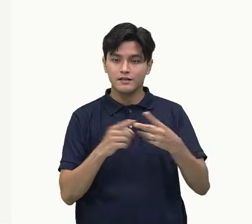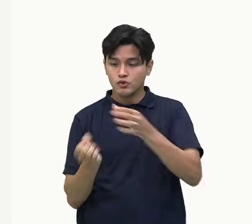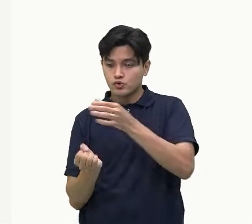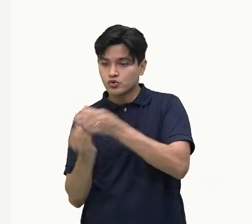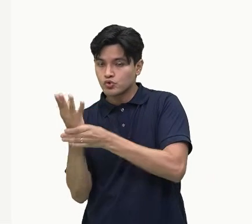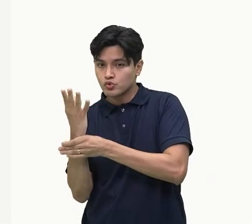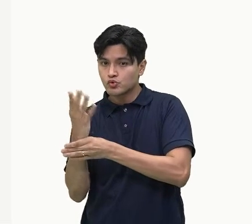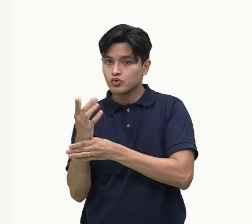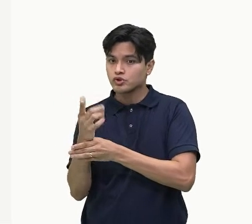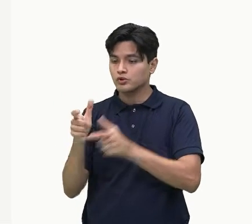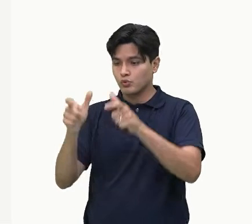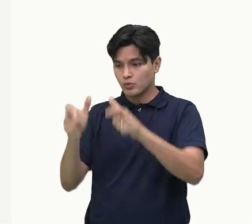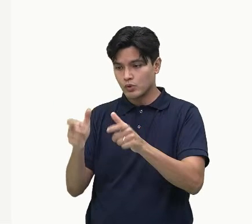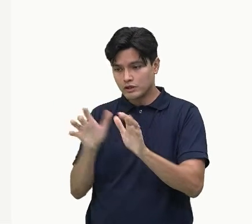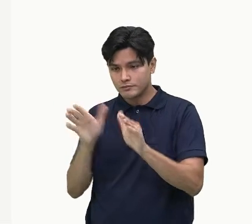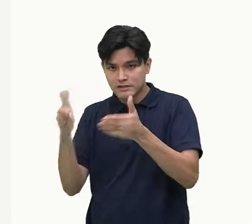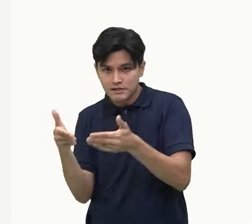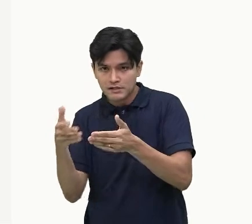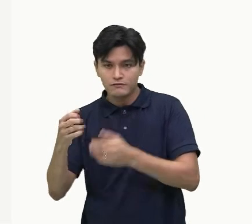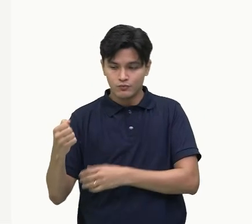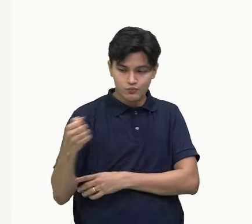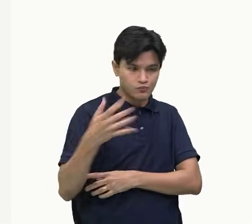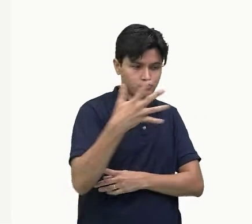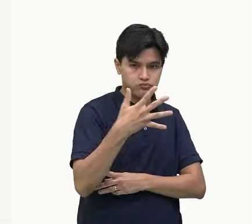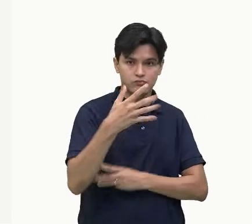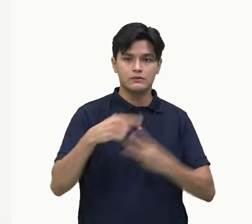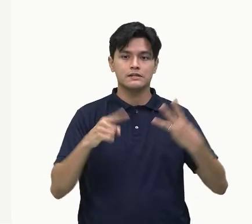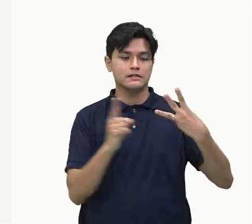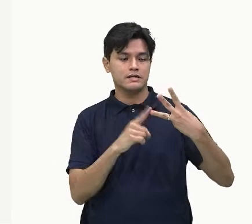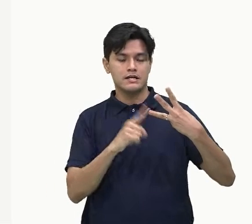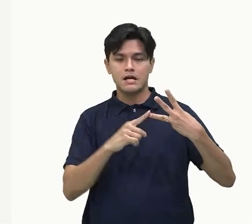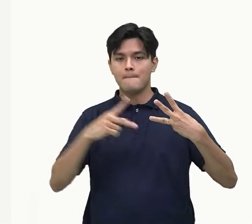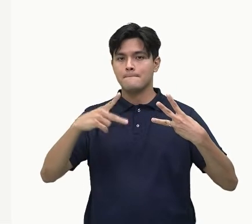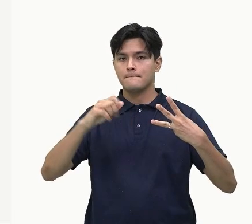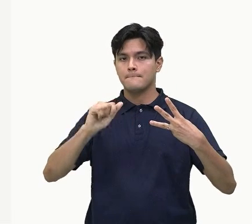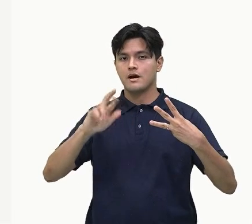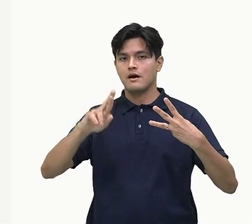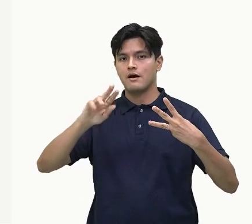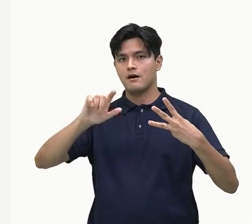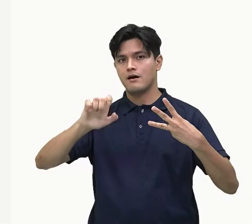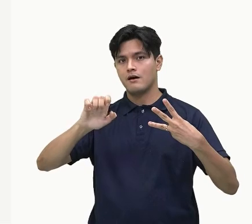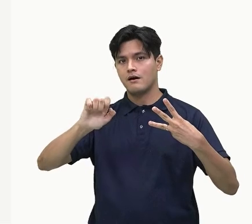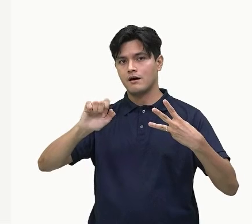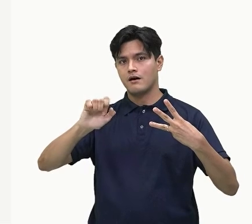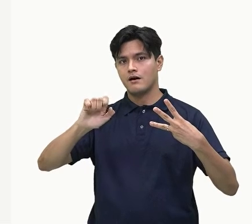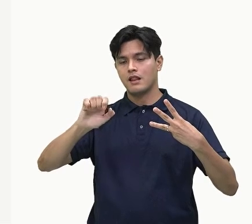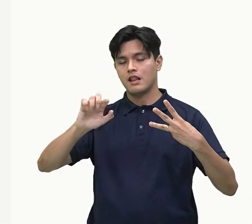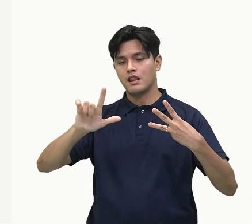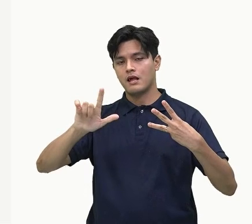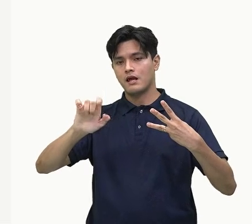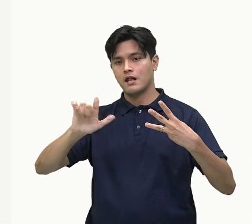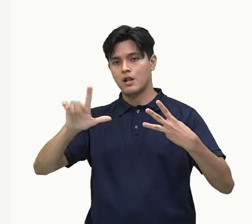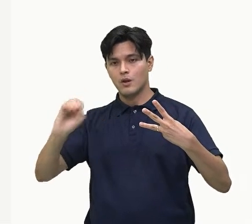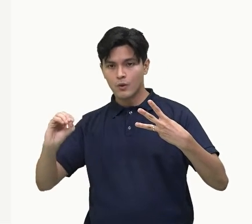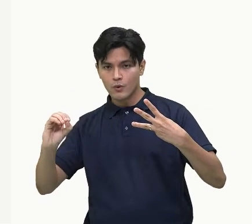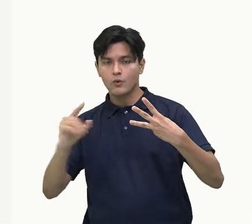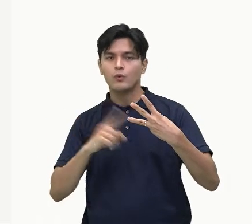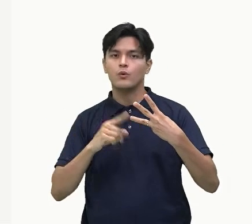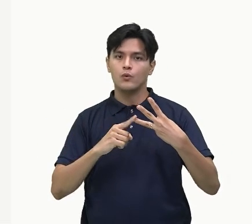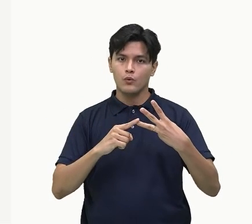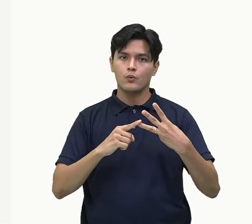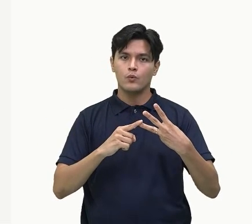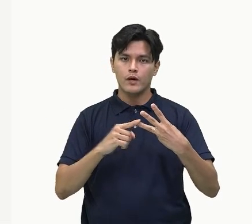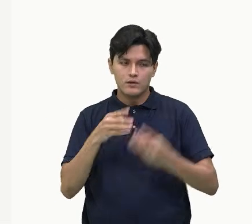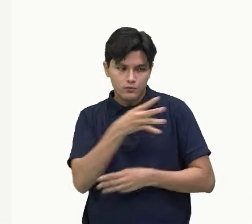né? São paralelos entre si. Eles nem estão convergindo para lugar nenhum, nem divergindo de lugar nenhum. Então eu tenho aí